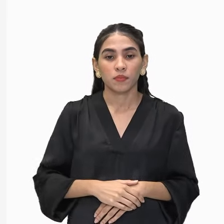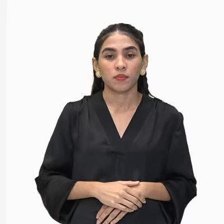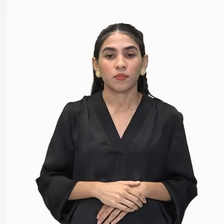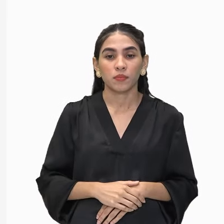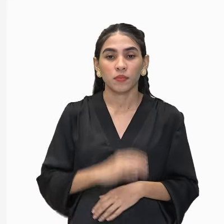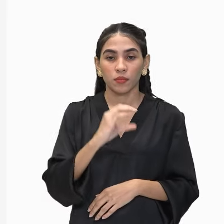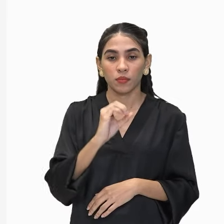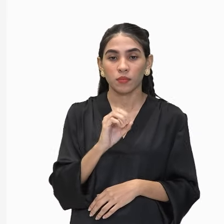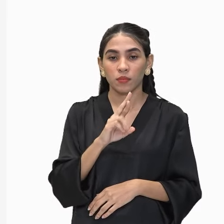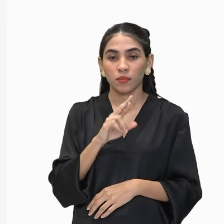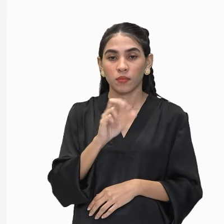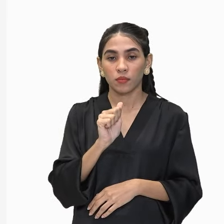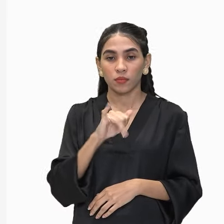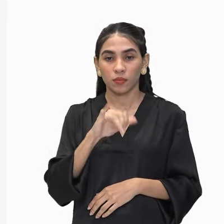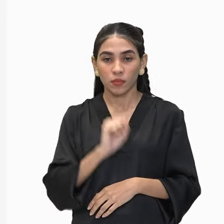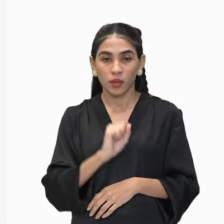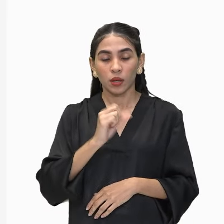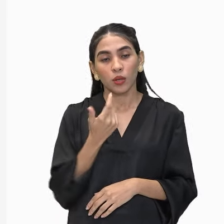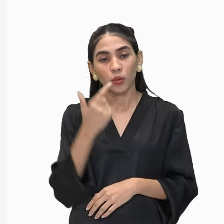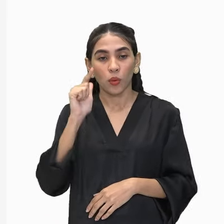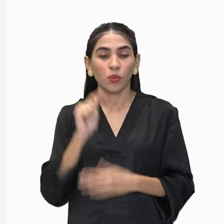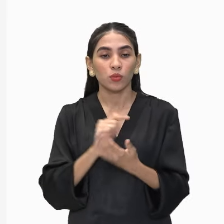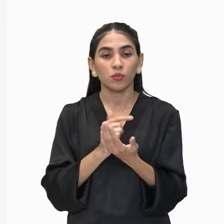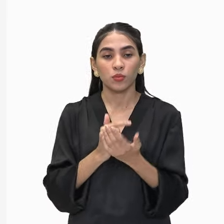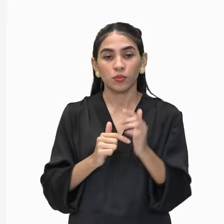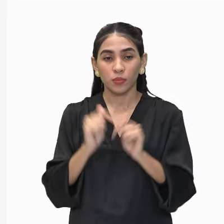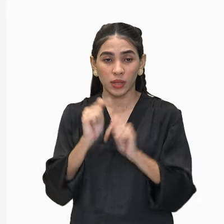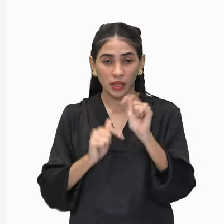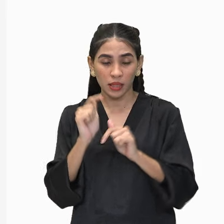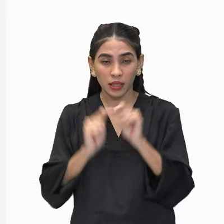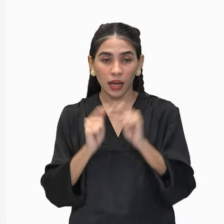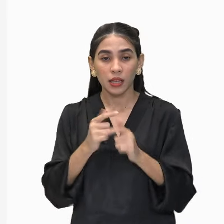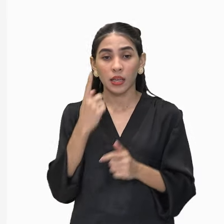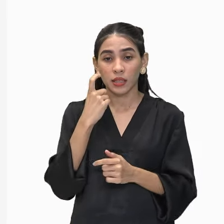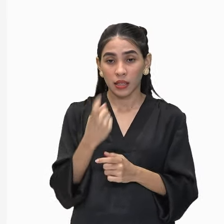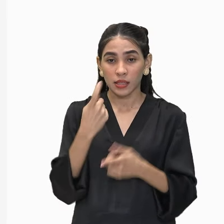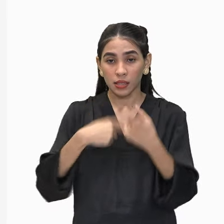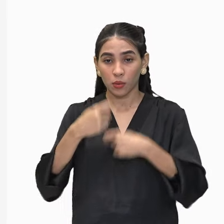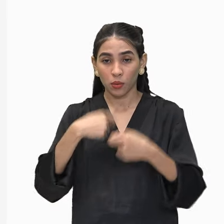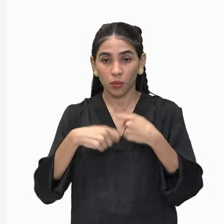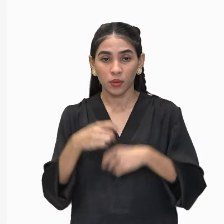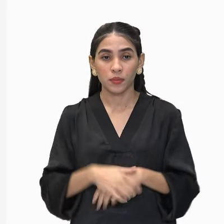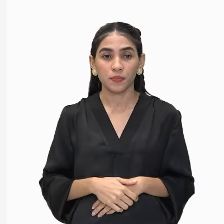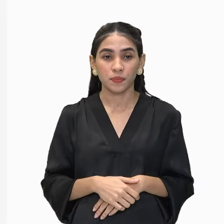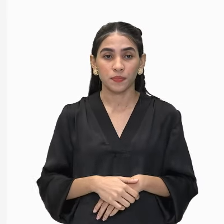outros produtos de interesse econômico. E